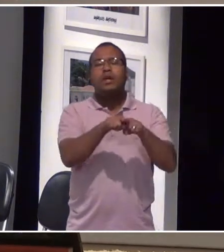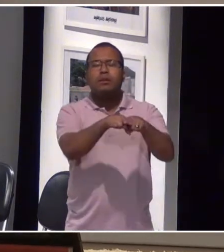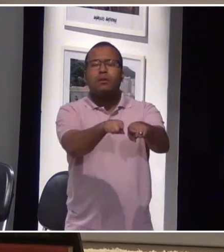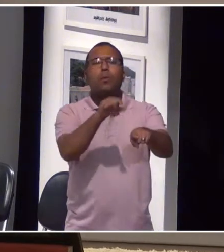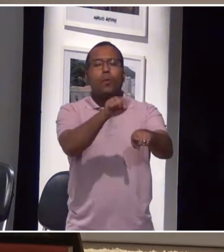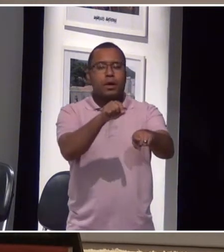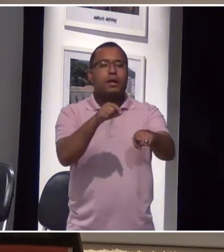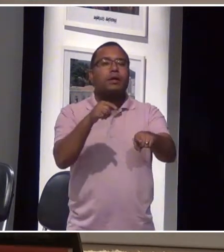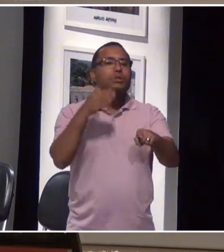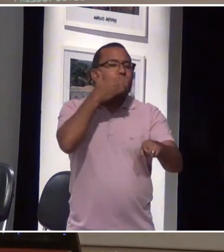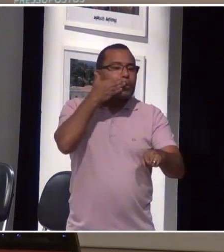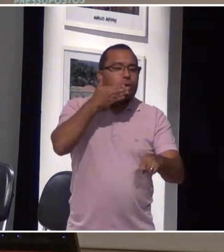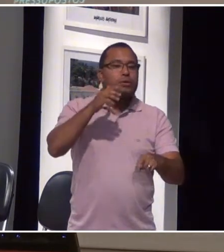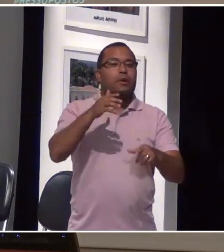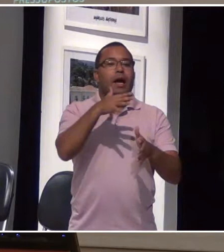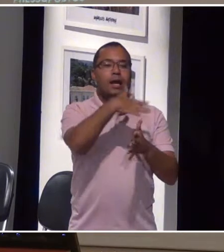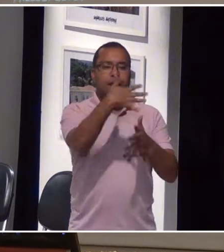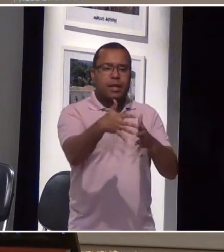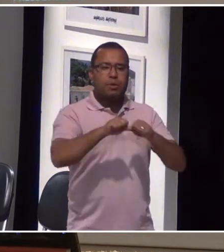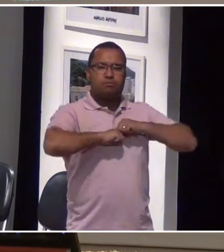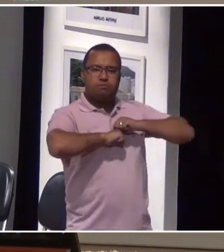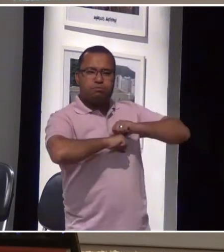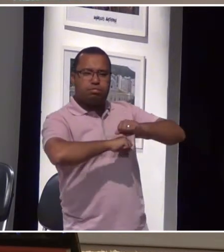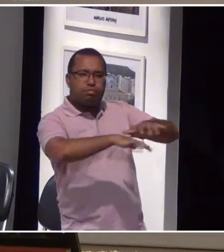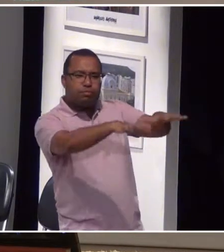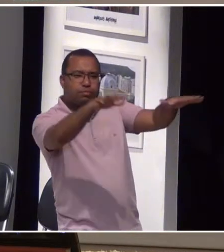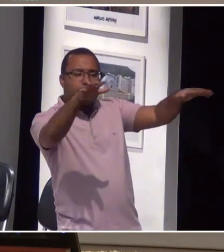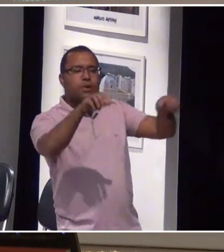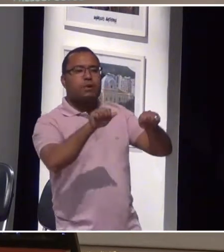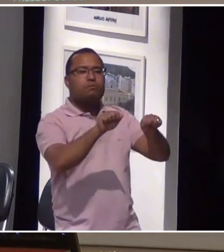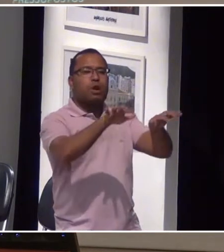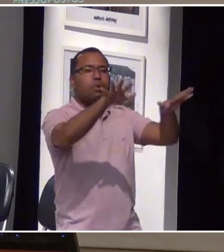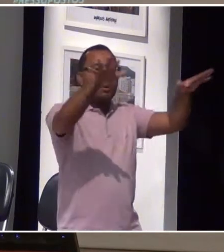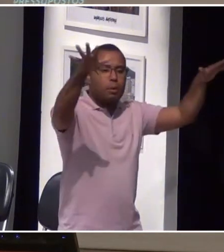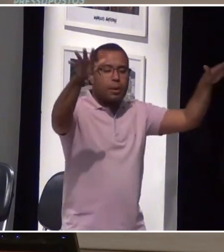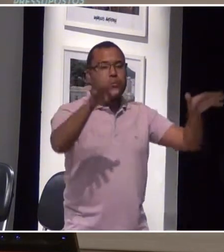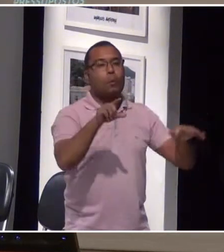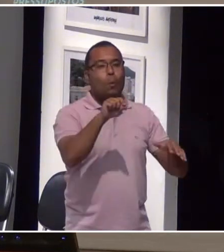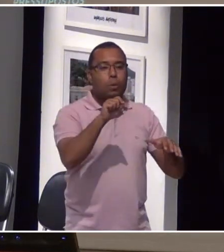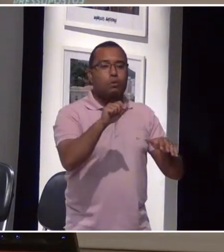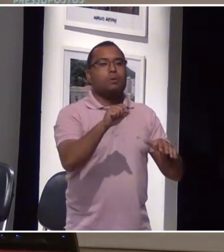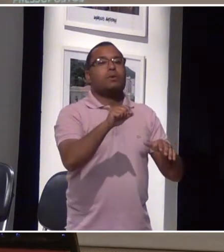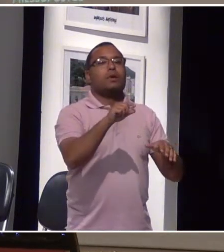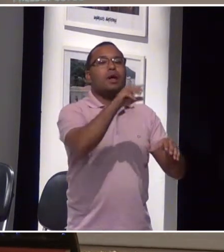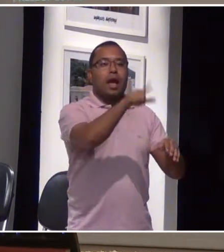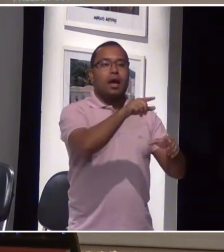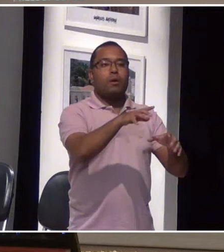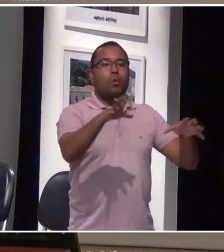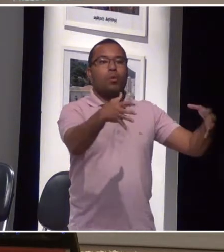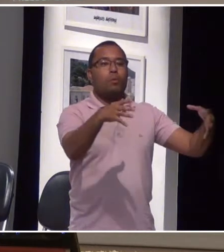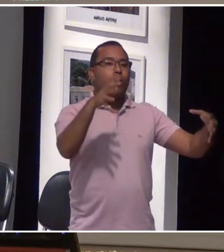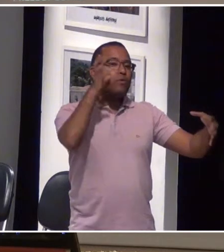Simultaneamente, a gente vê a Libras se proliferando, a Libras sendo difundida entre